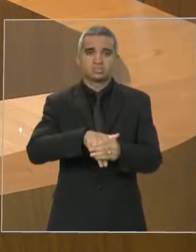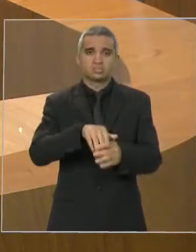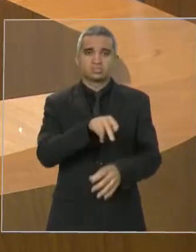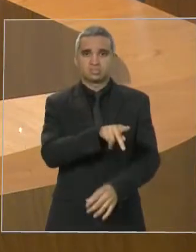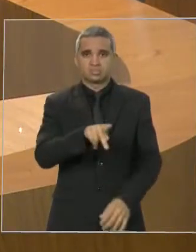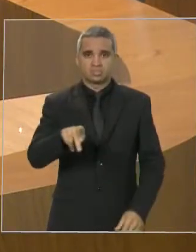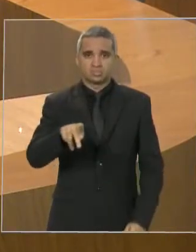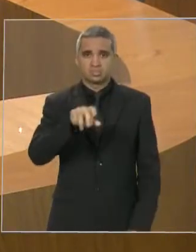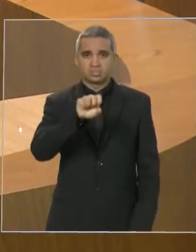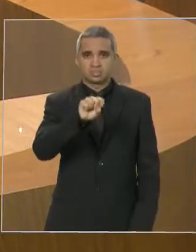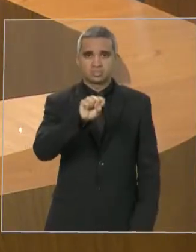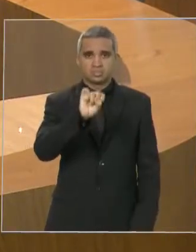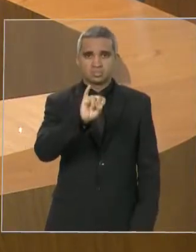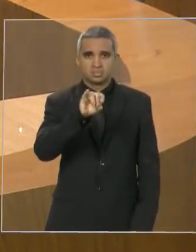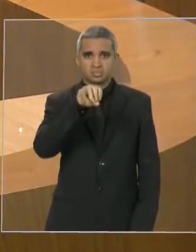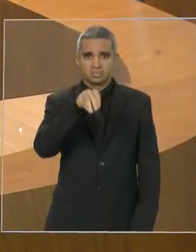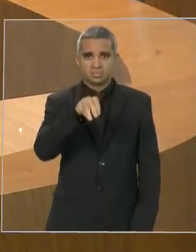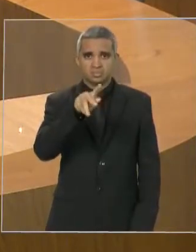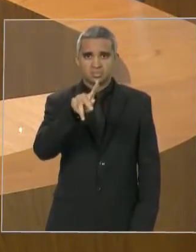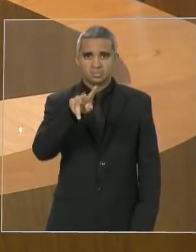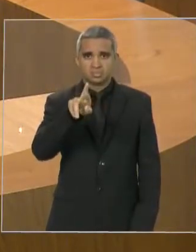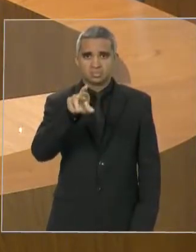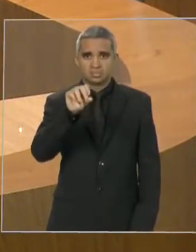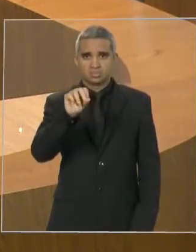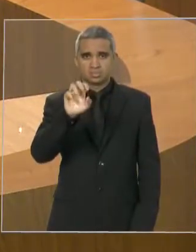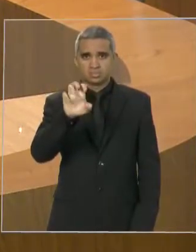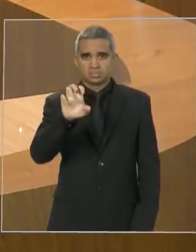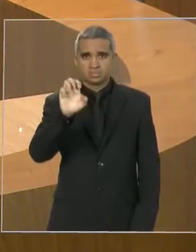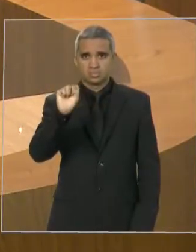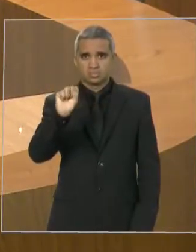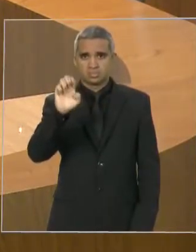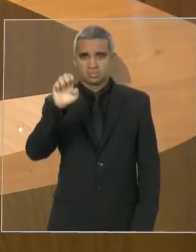Simprosemp, a companheira Dinelli.